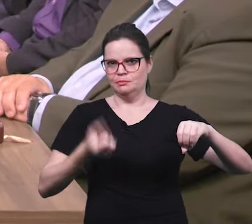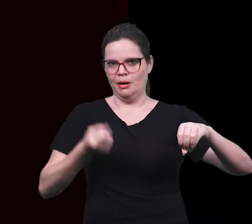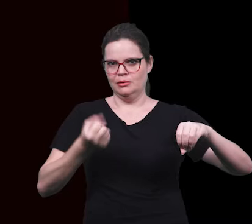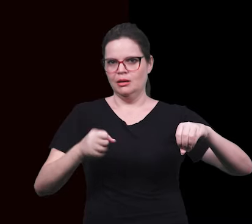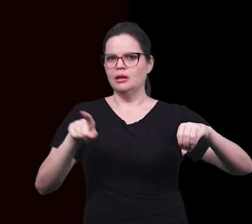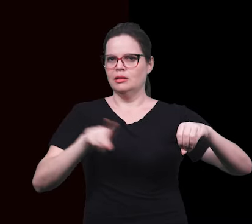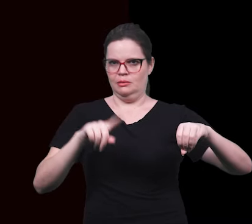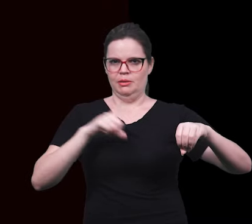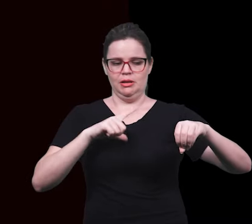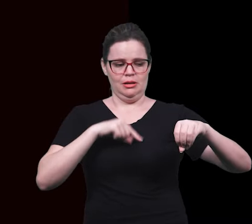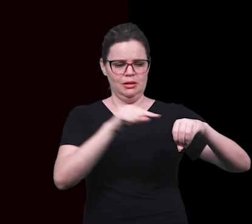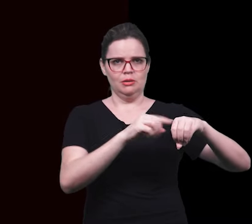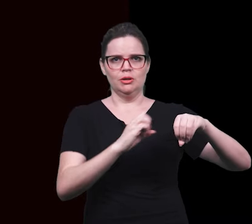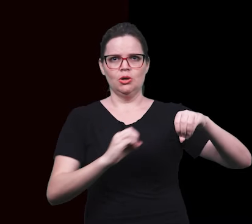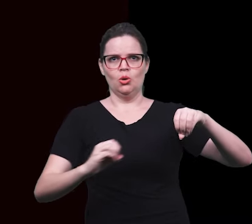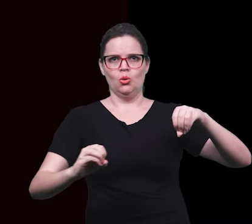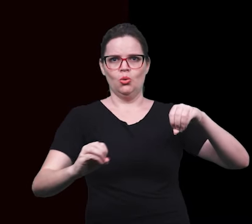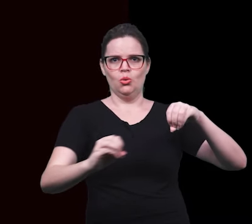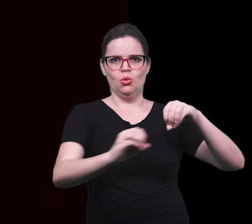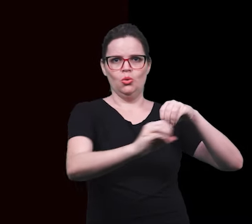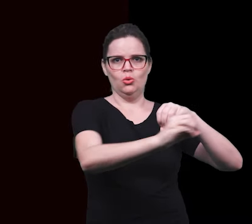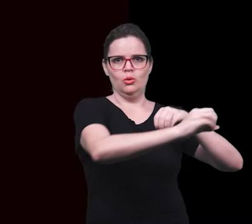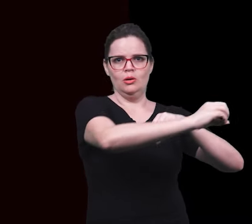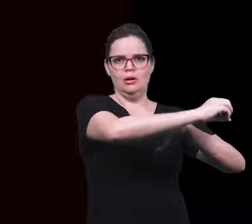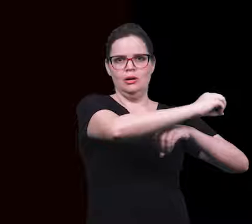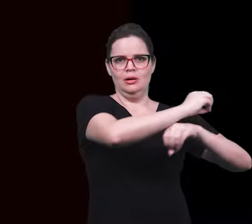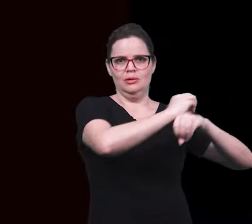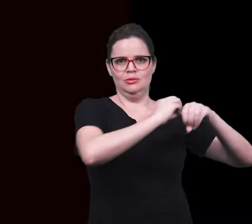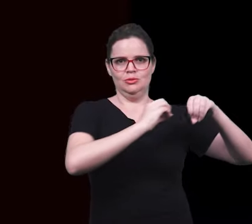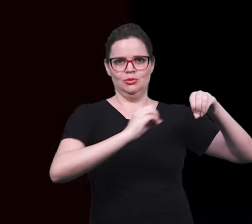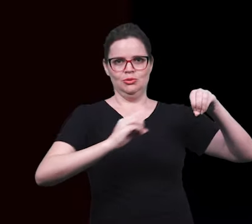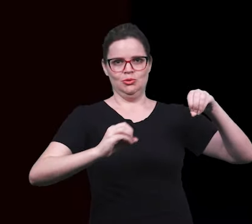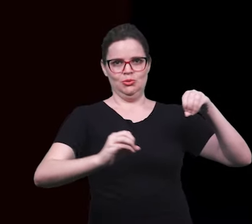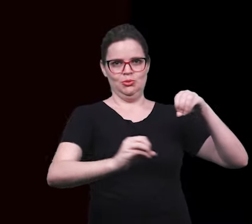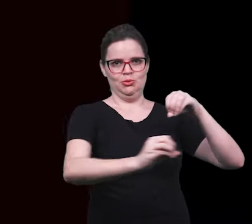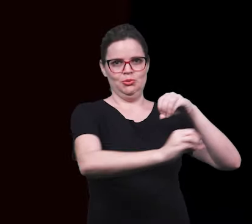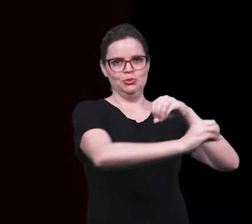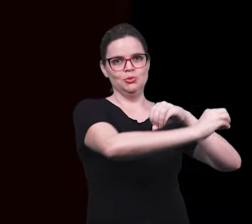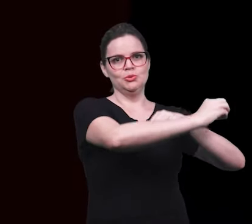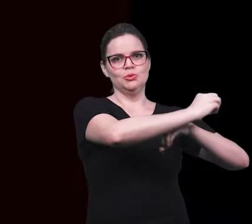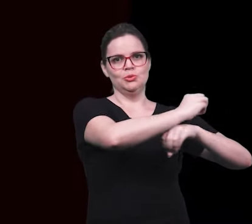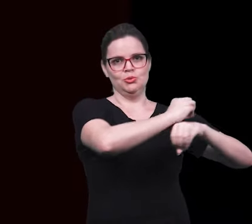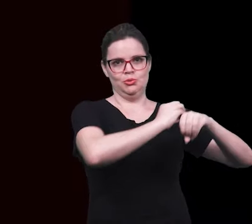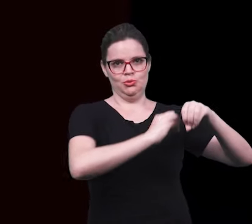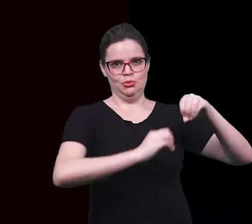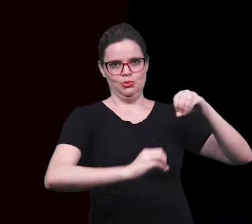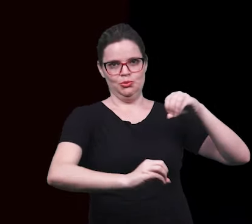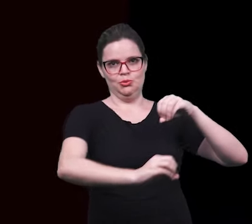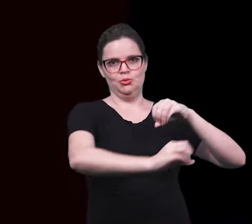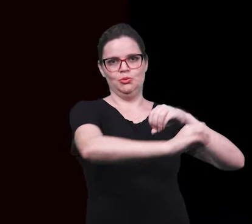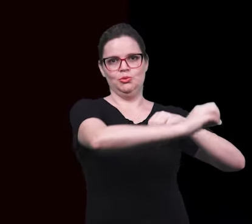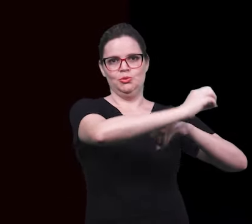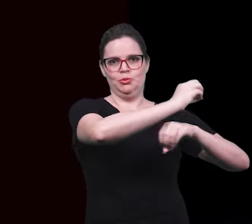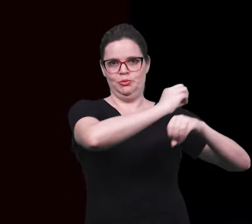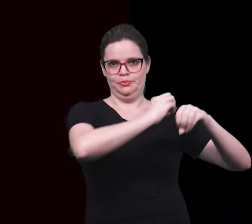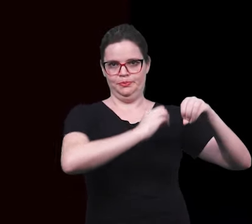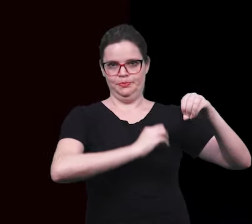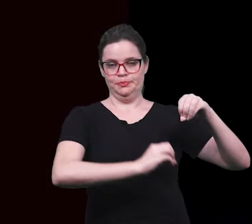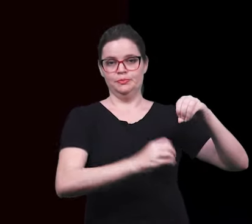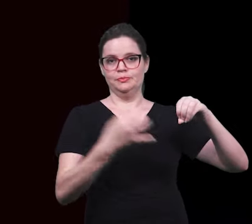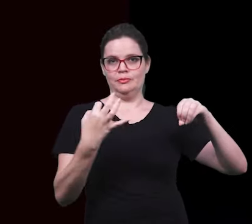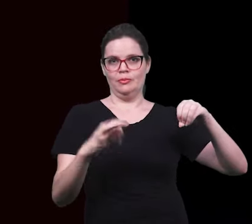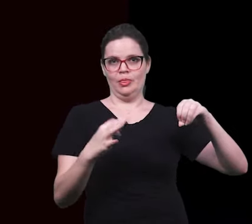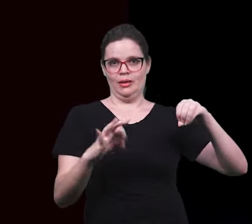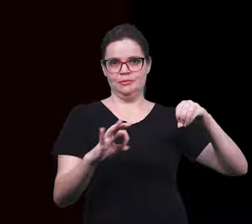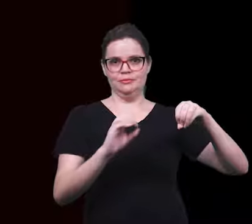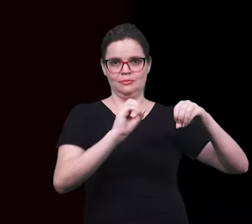lei da gravitação, uma constante universal que foi definida no passado, há muitos séculos atrás. Então, a Terra